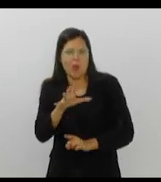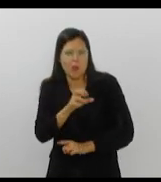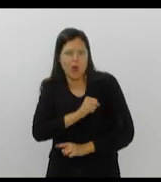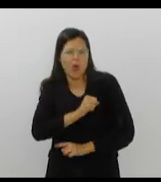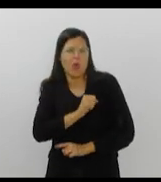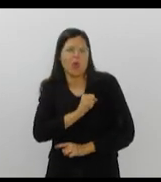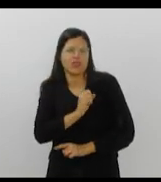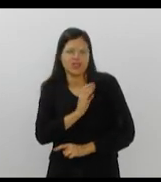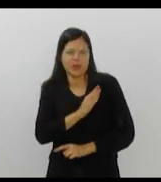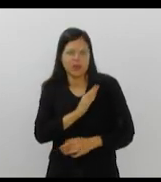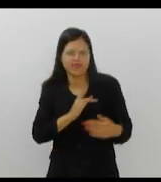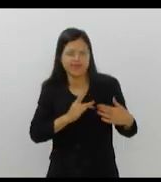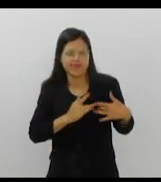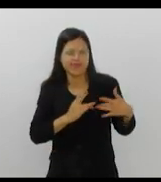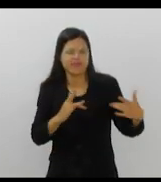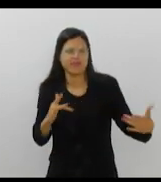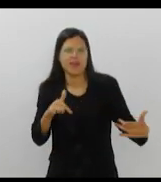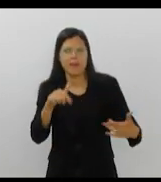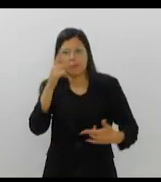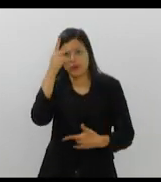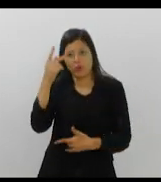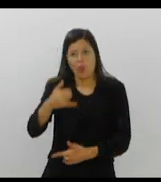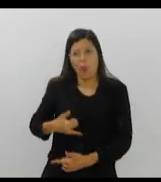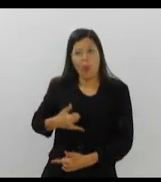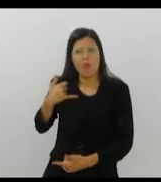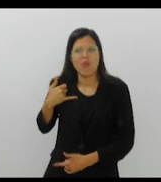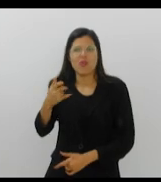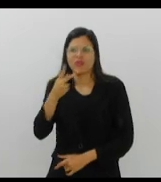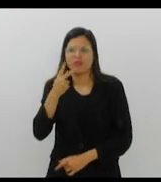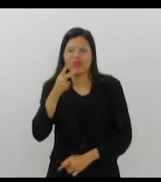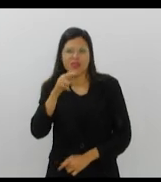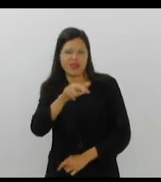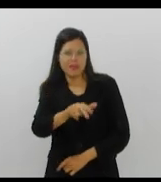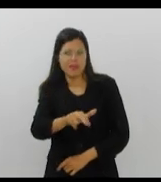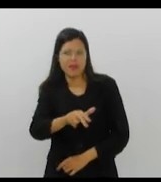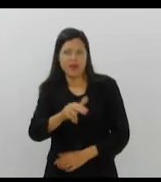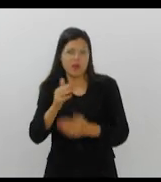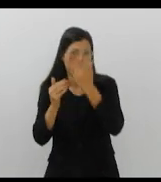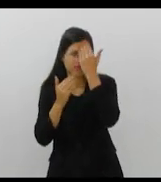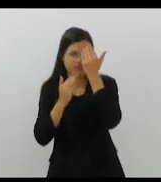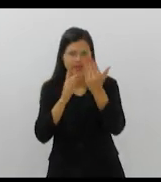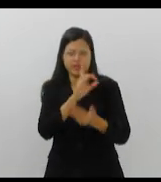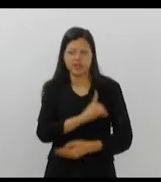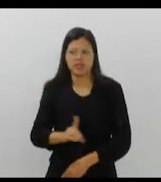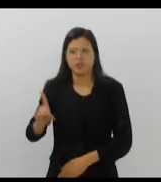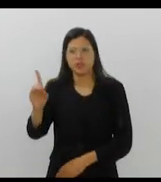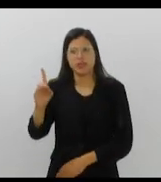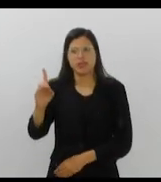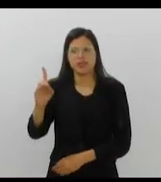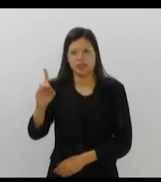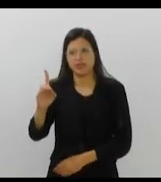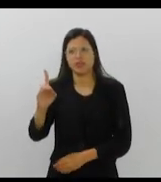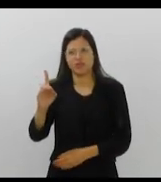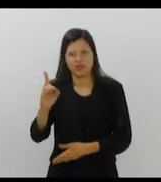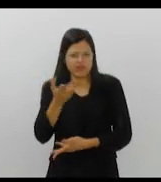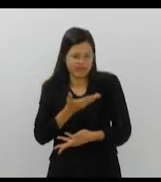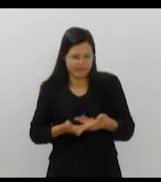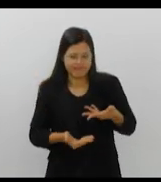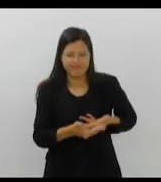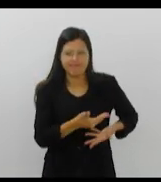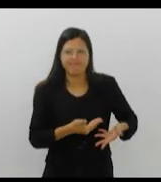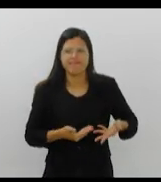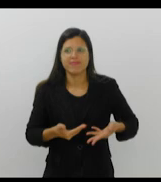ilibado, uma pessoa que eu tenho muito orgulho de dizer que sou irmão, sou muito grato a Deus por ter ele na minha vida. Não